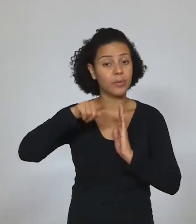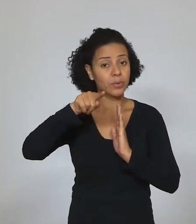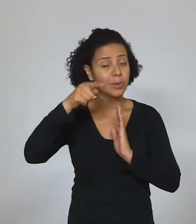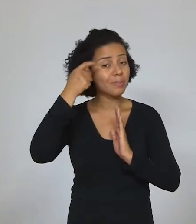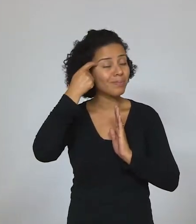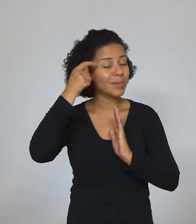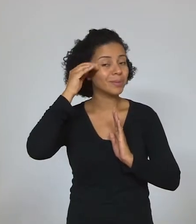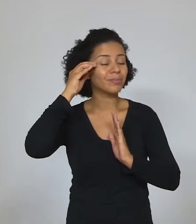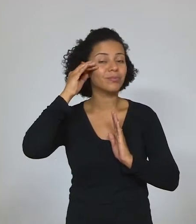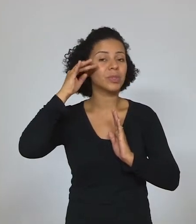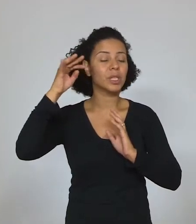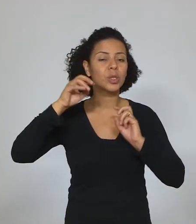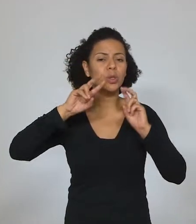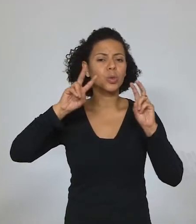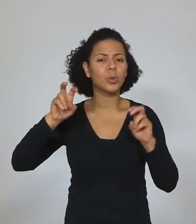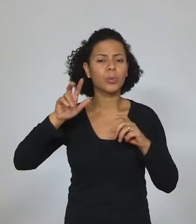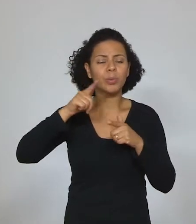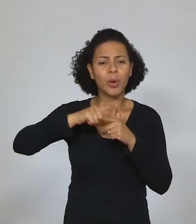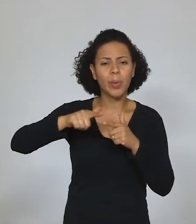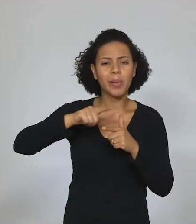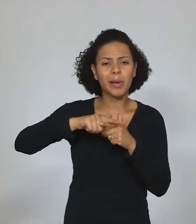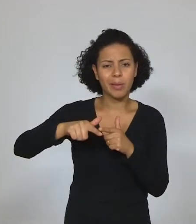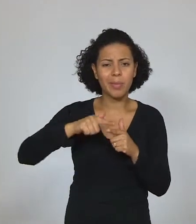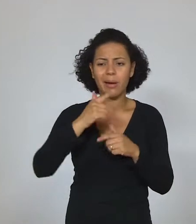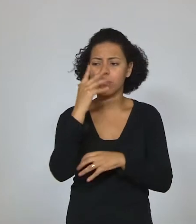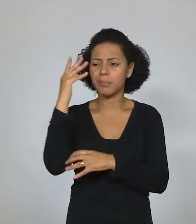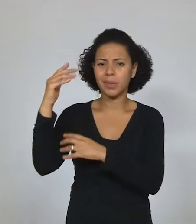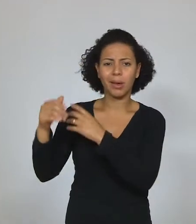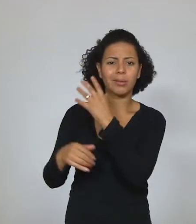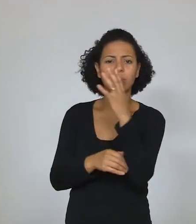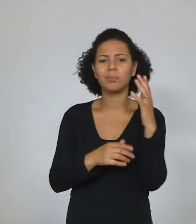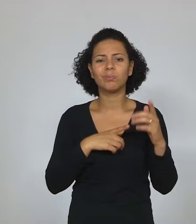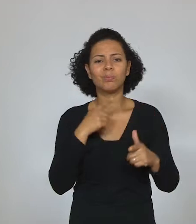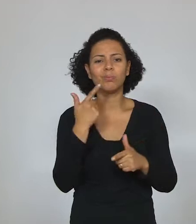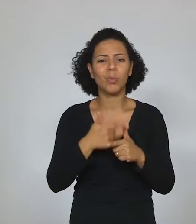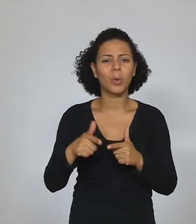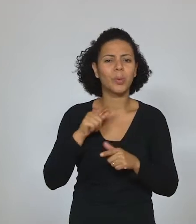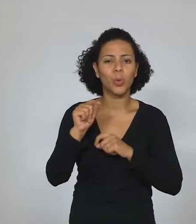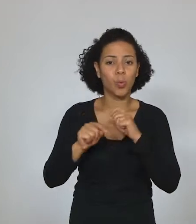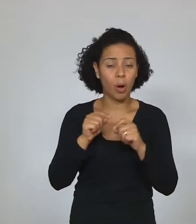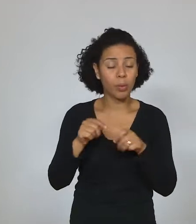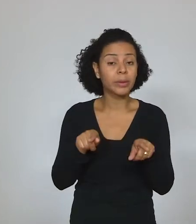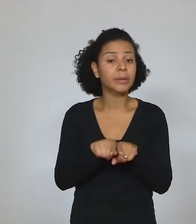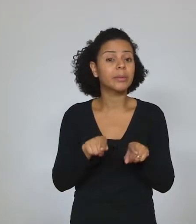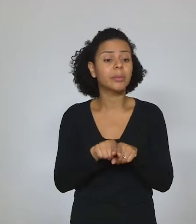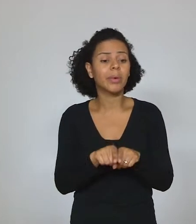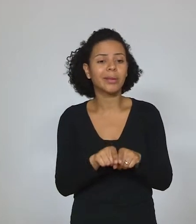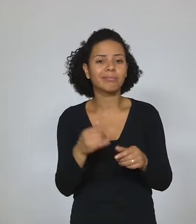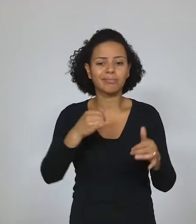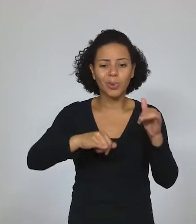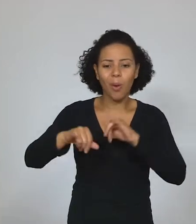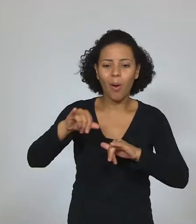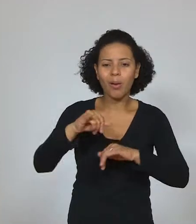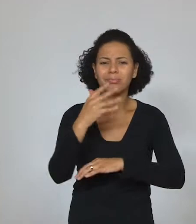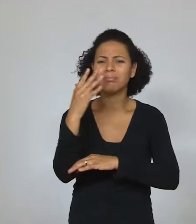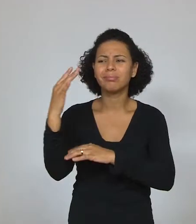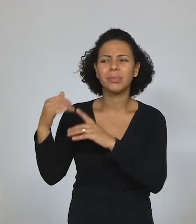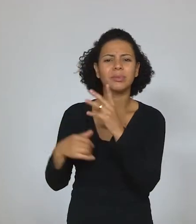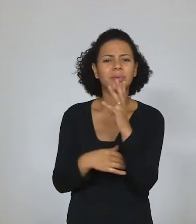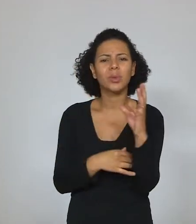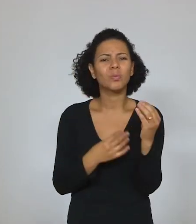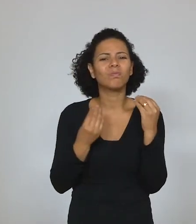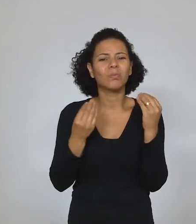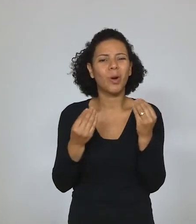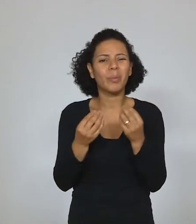problemas ambientais abordados nos dois textos e no vídeo e quais são as consequências? E você consegue